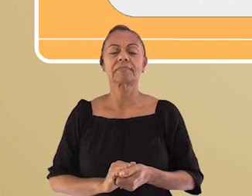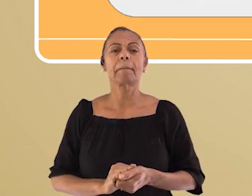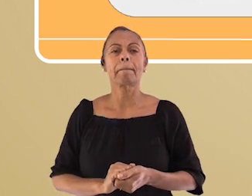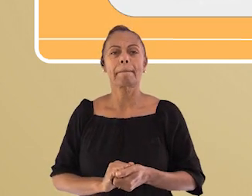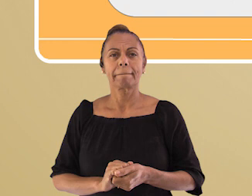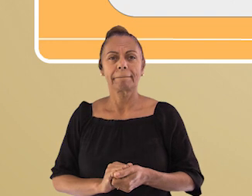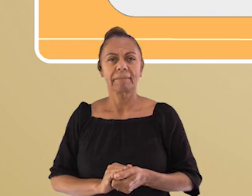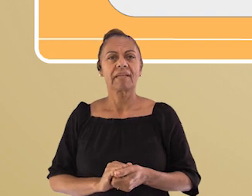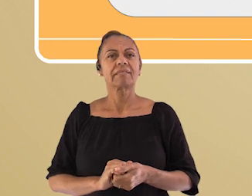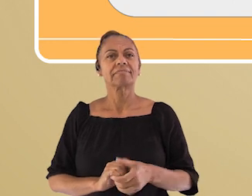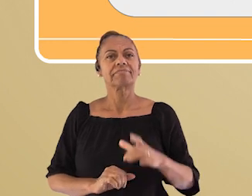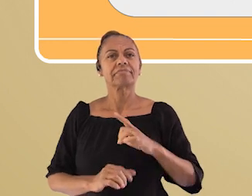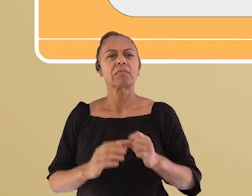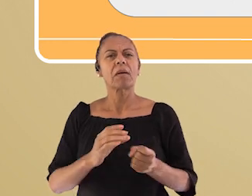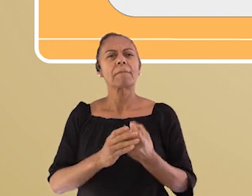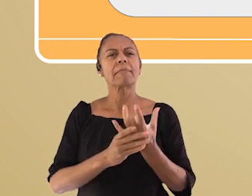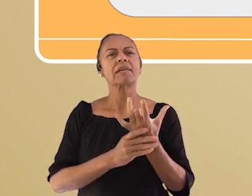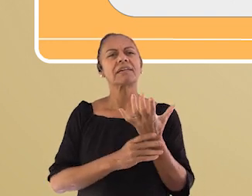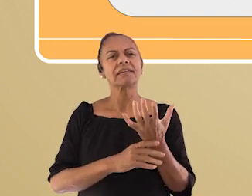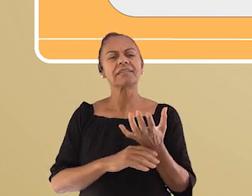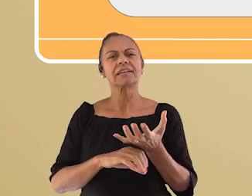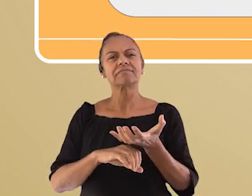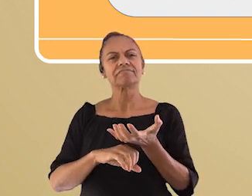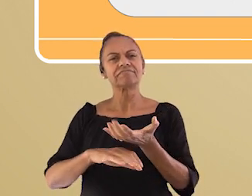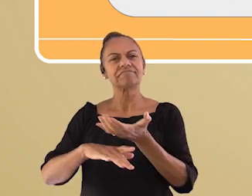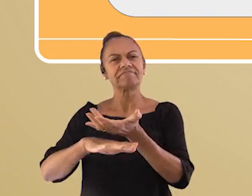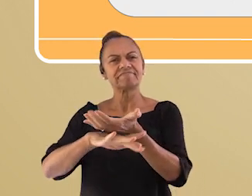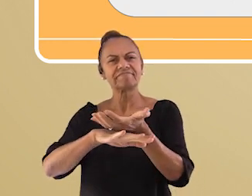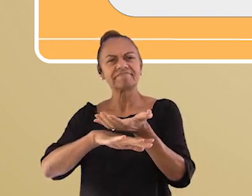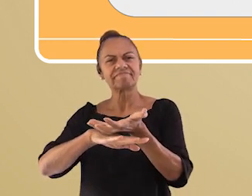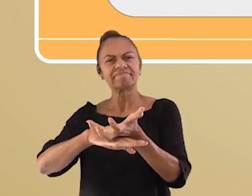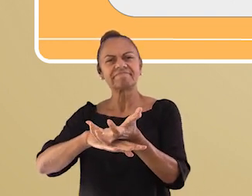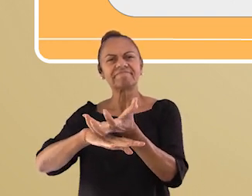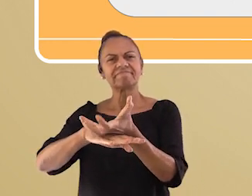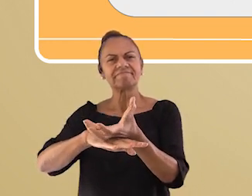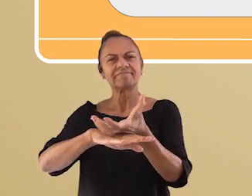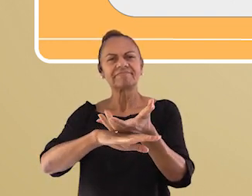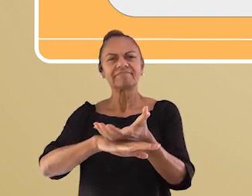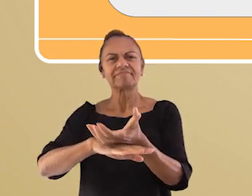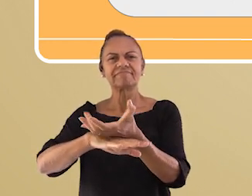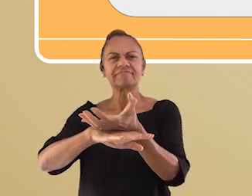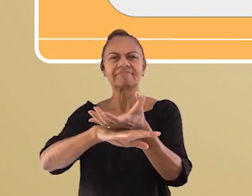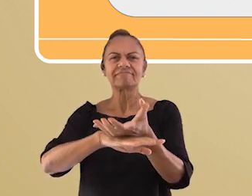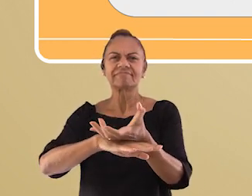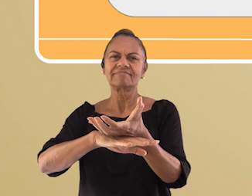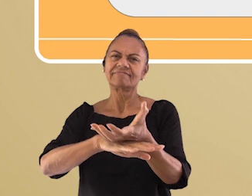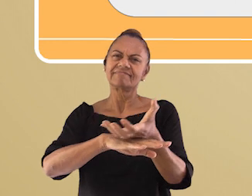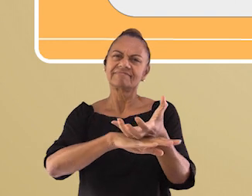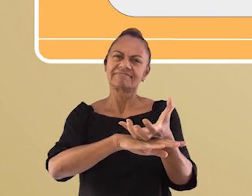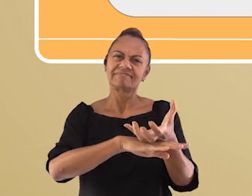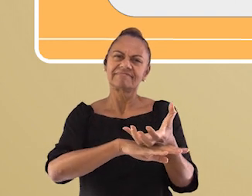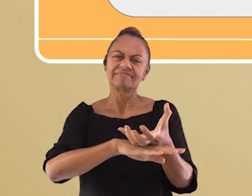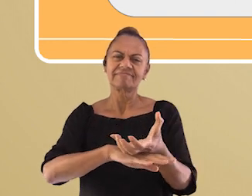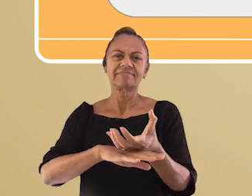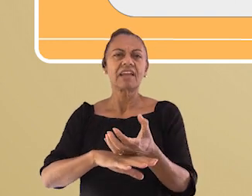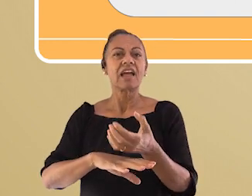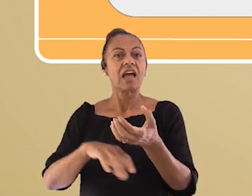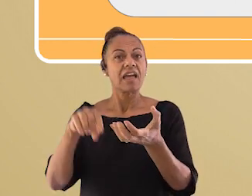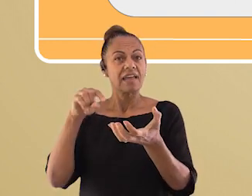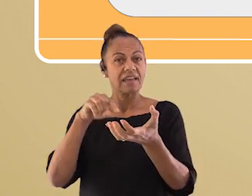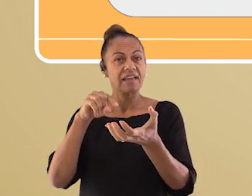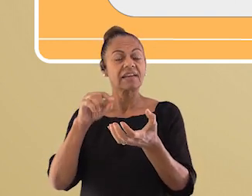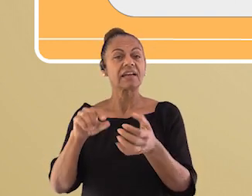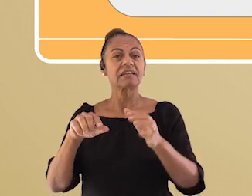Vitória régia é um exemplo de planta aquática. Ela depende muito da água para existir. A